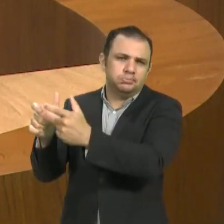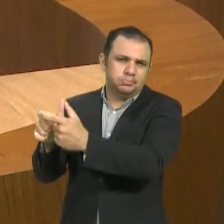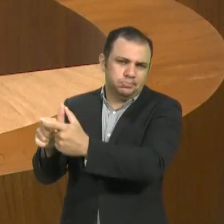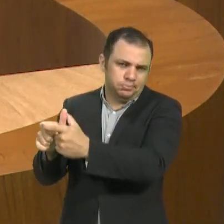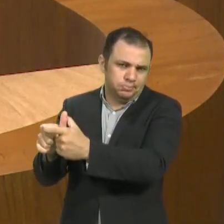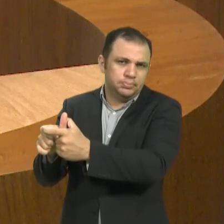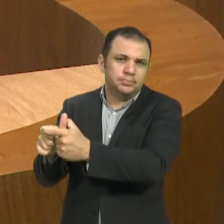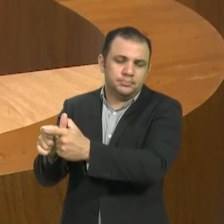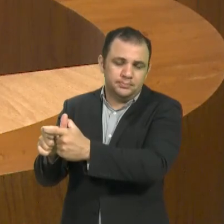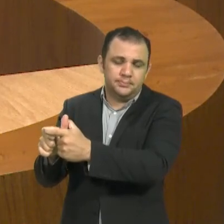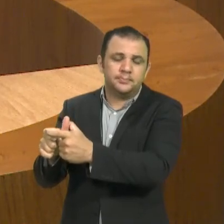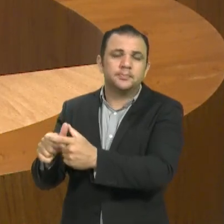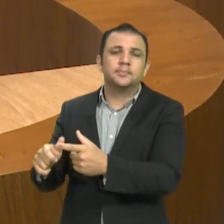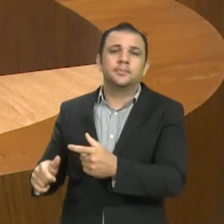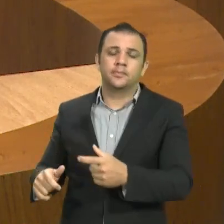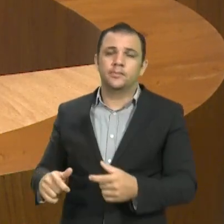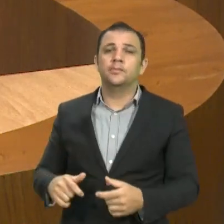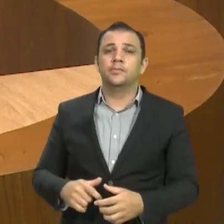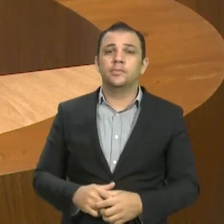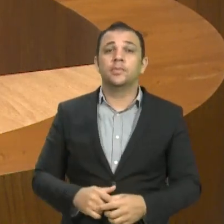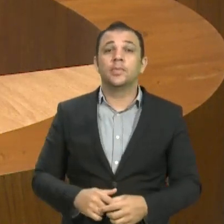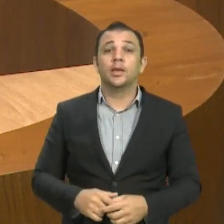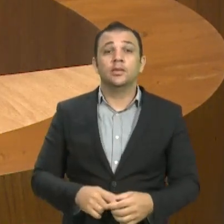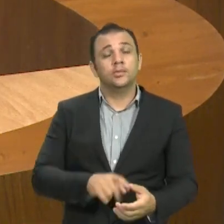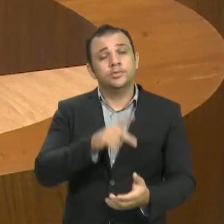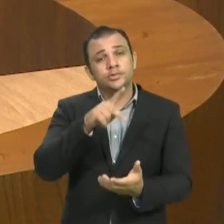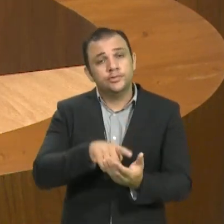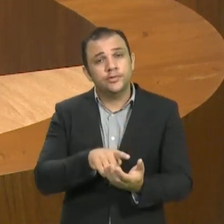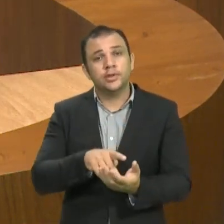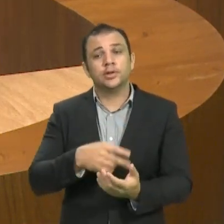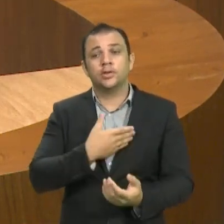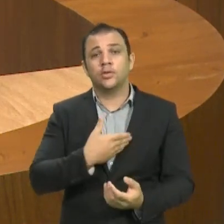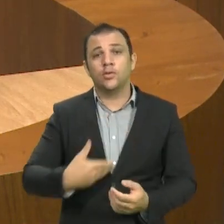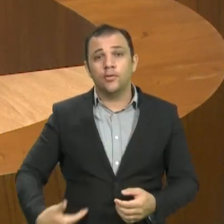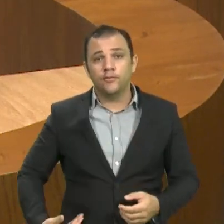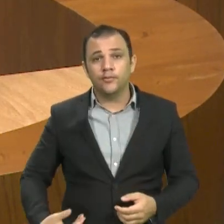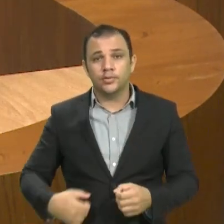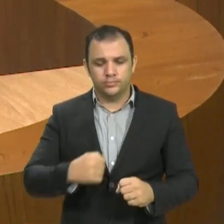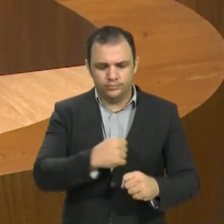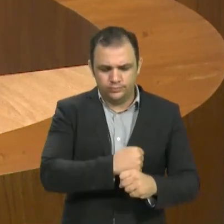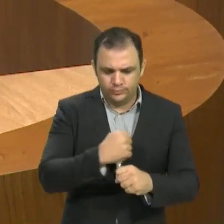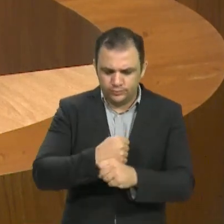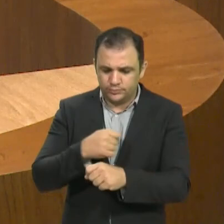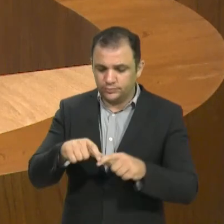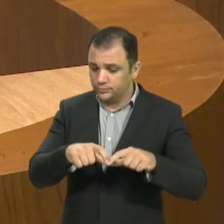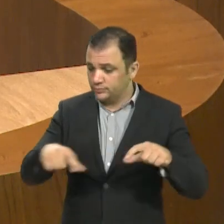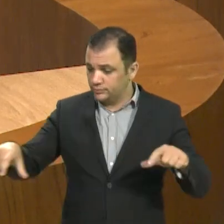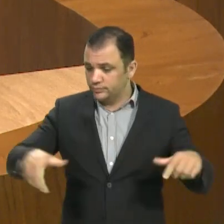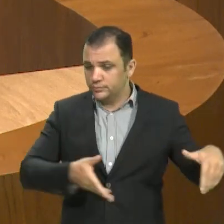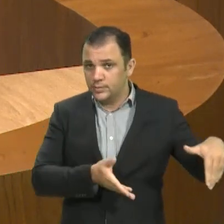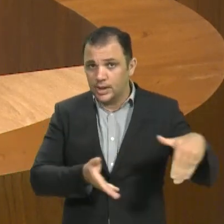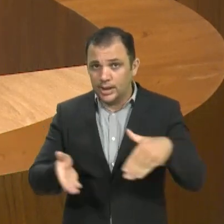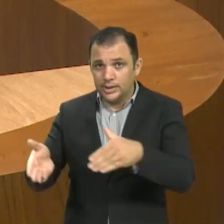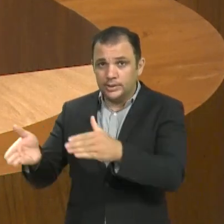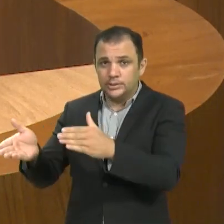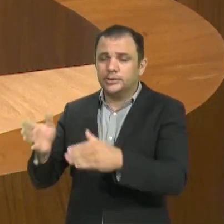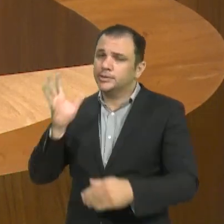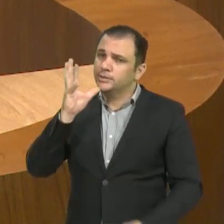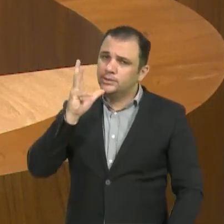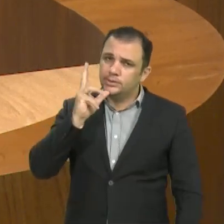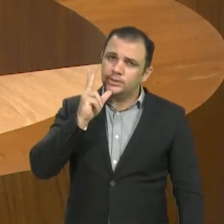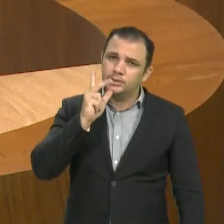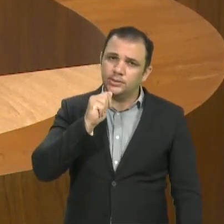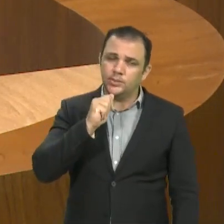Maranhão. Então, realmente, um governador, aquela estrada demorou muito a ser feita, e o